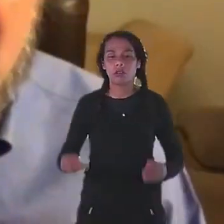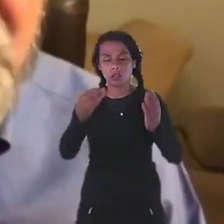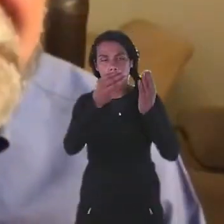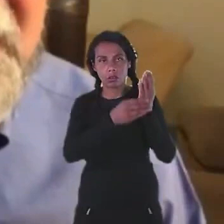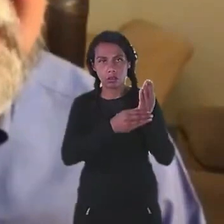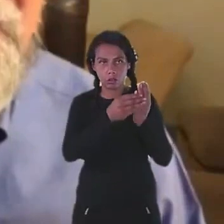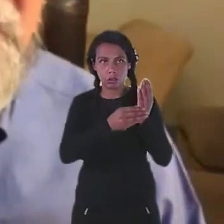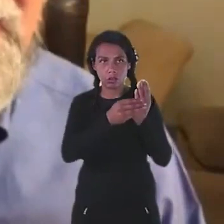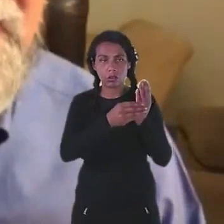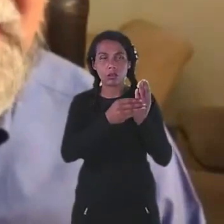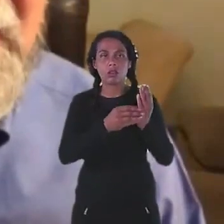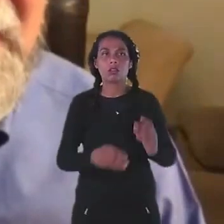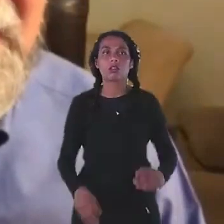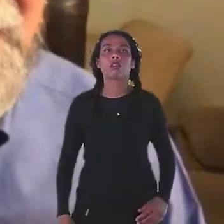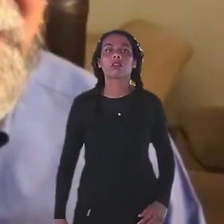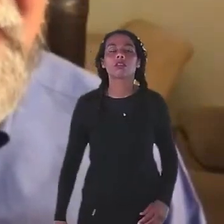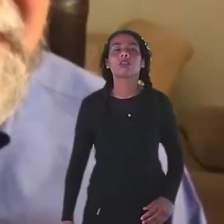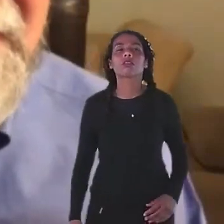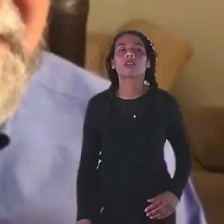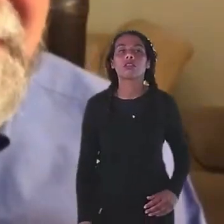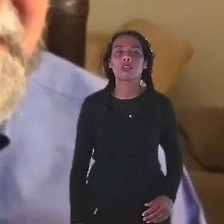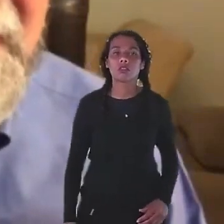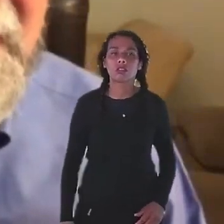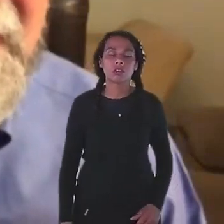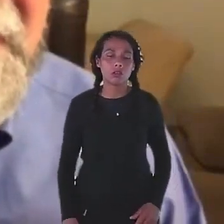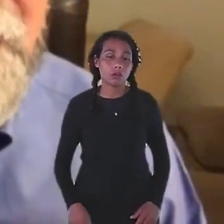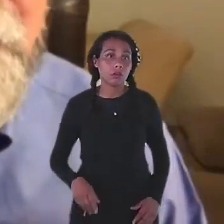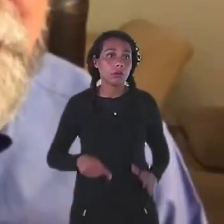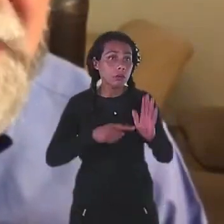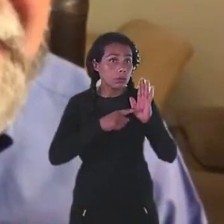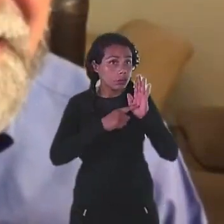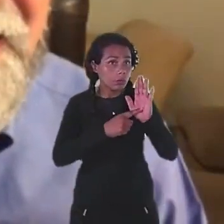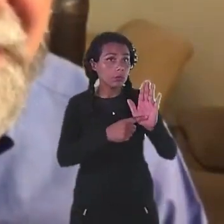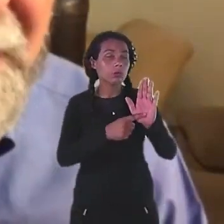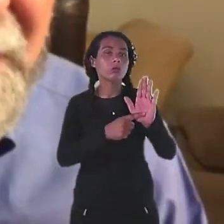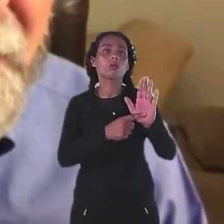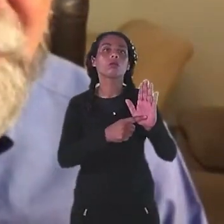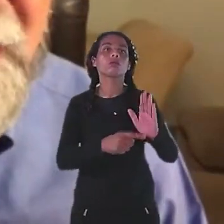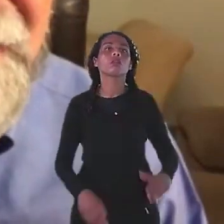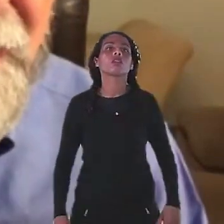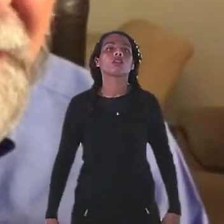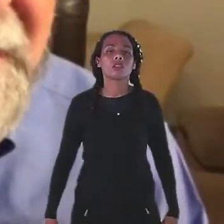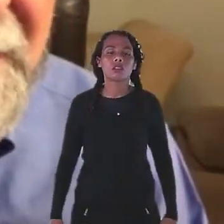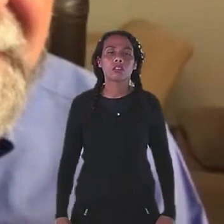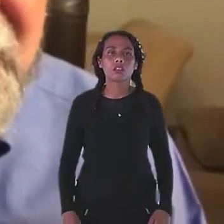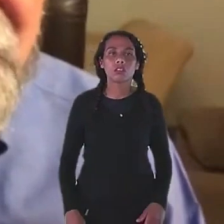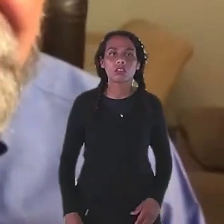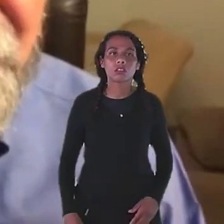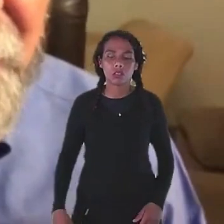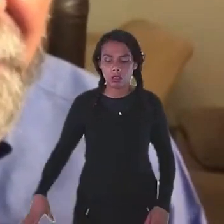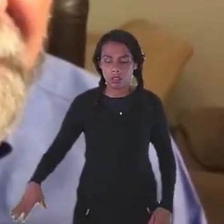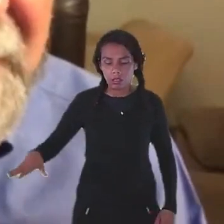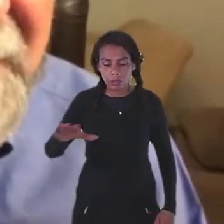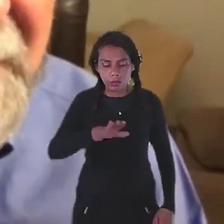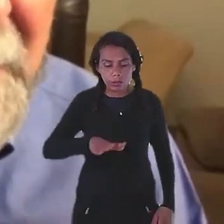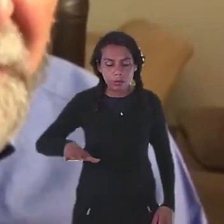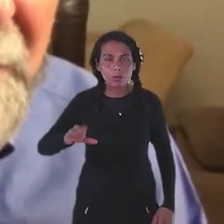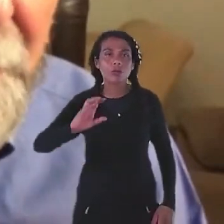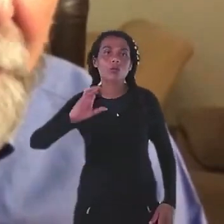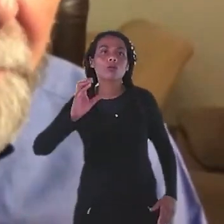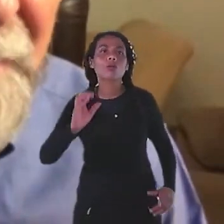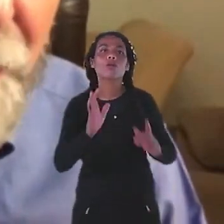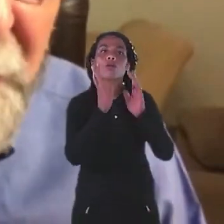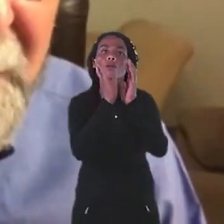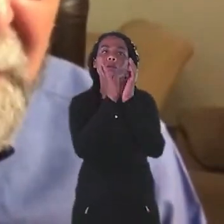deve ter notado, é uma tentativa de tirar a neurociência da caixinha do laboratório, né, científico e